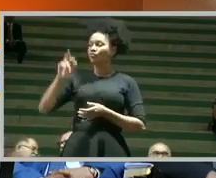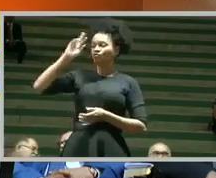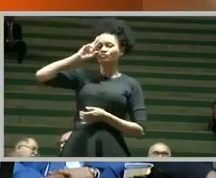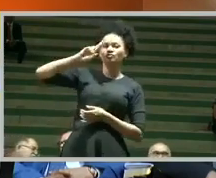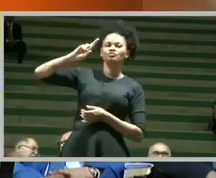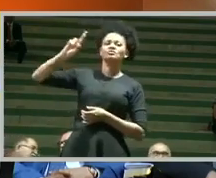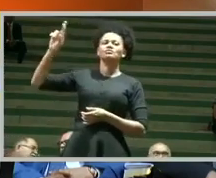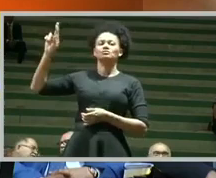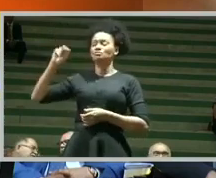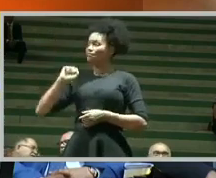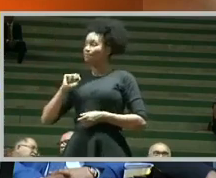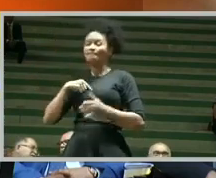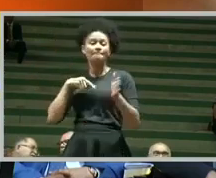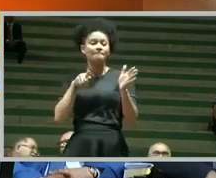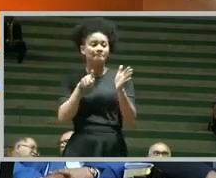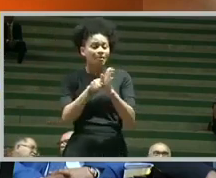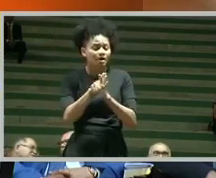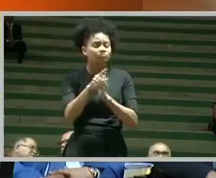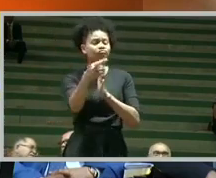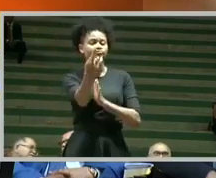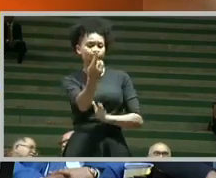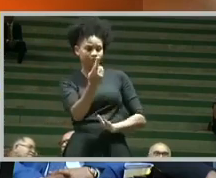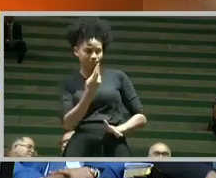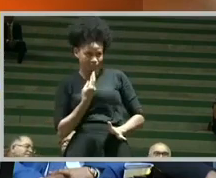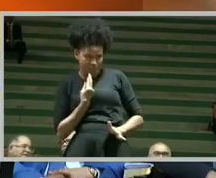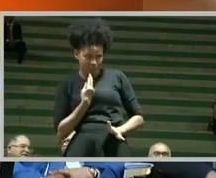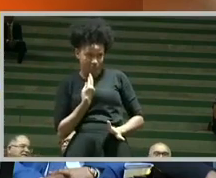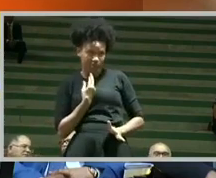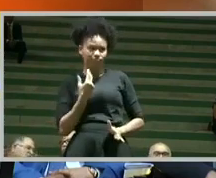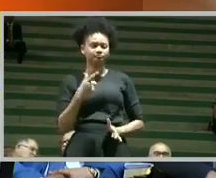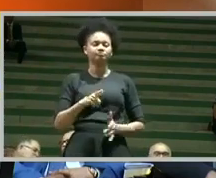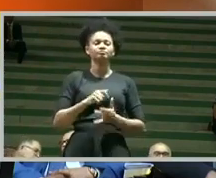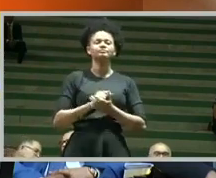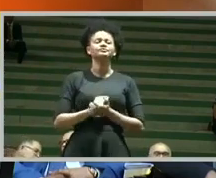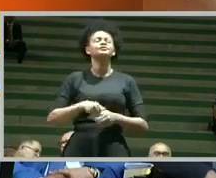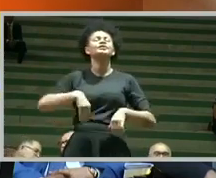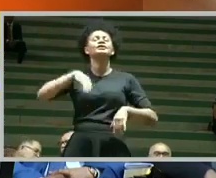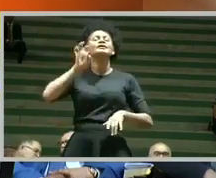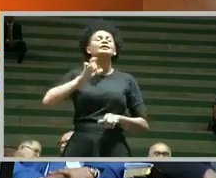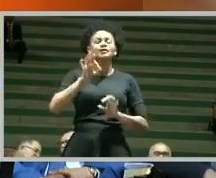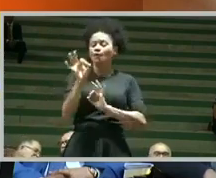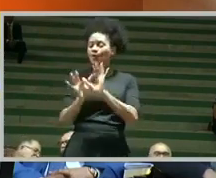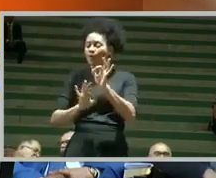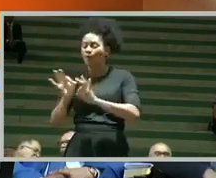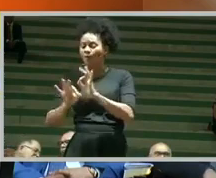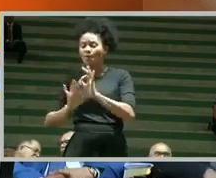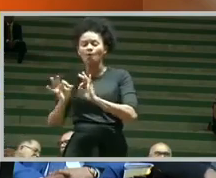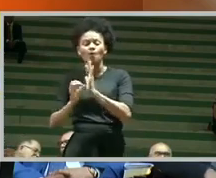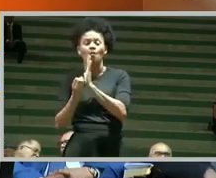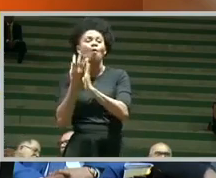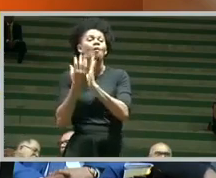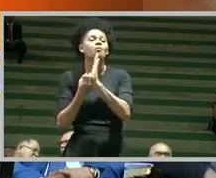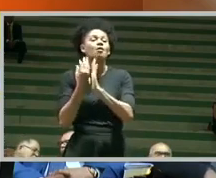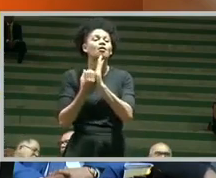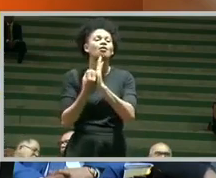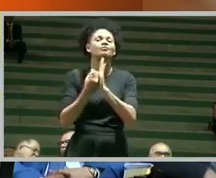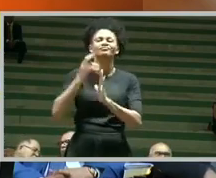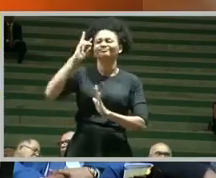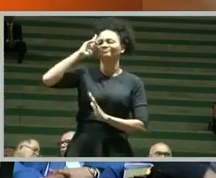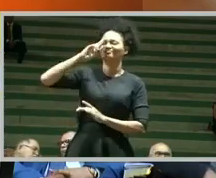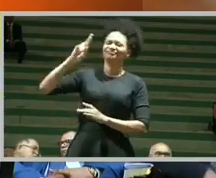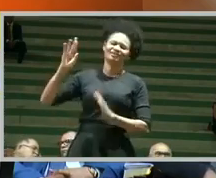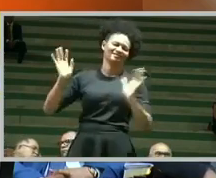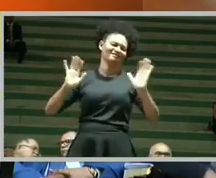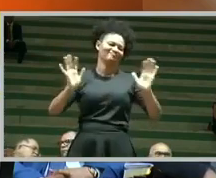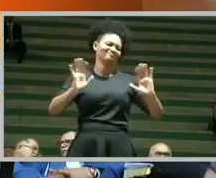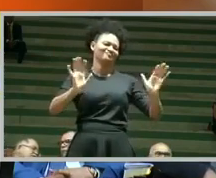Senhor. Eu pergunto e vocês respondem, bem forte para sua vez só. Quem é que fez a obra? Foi.